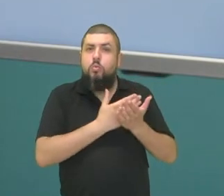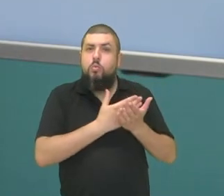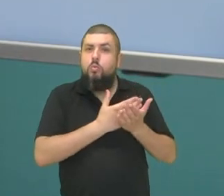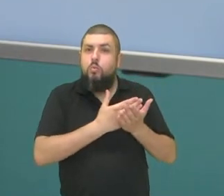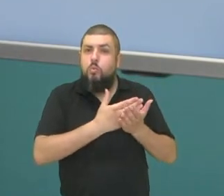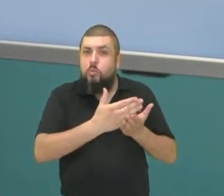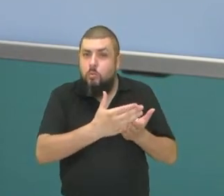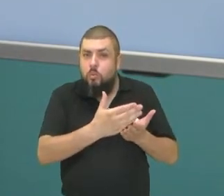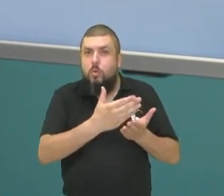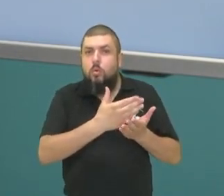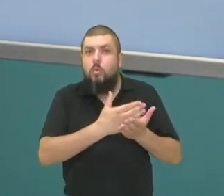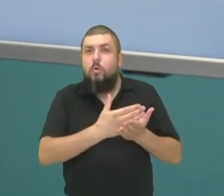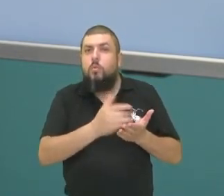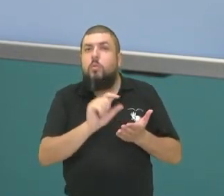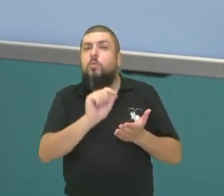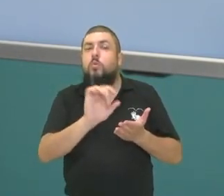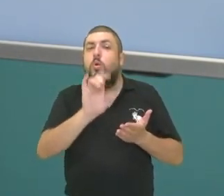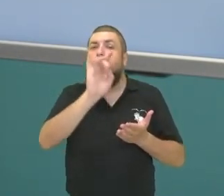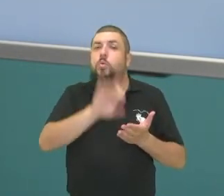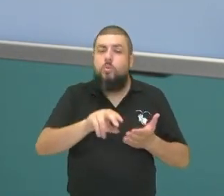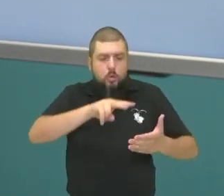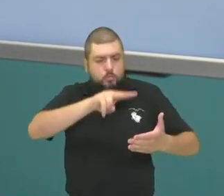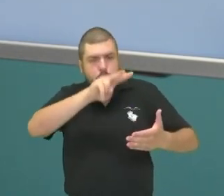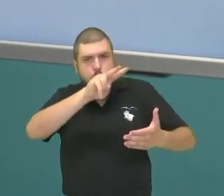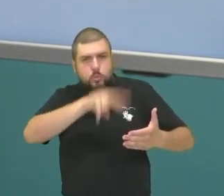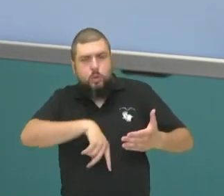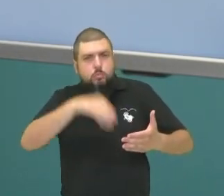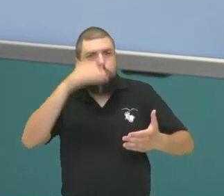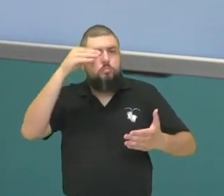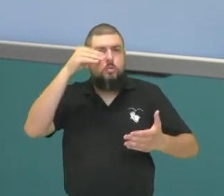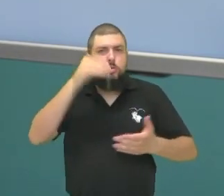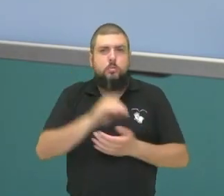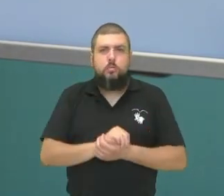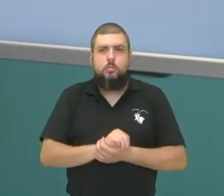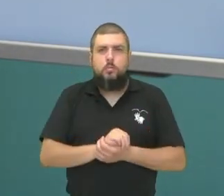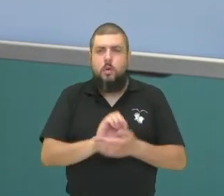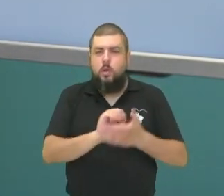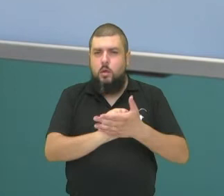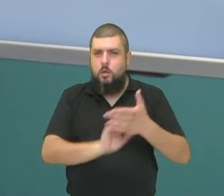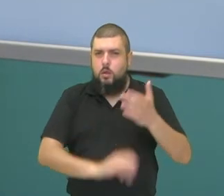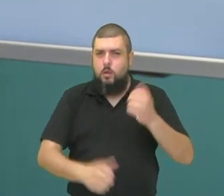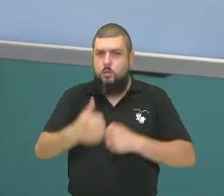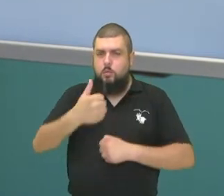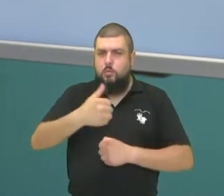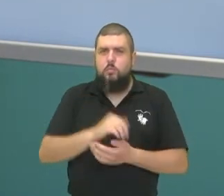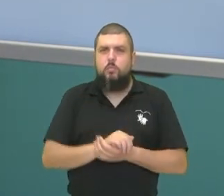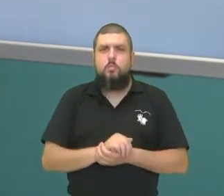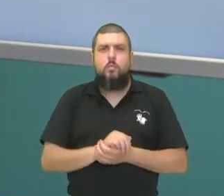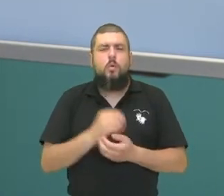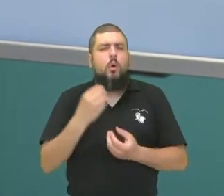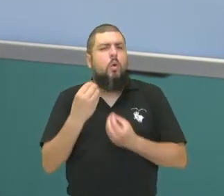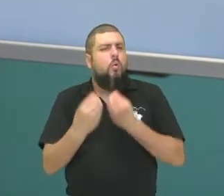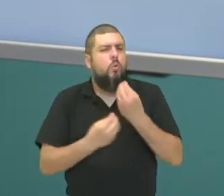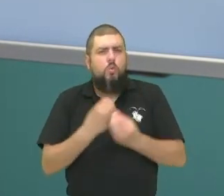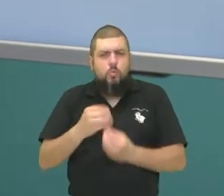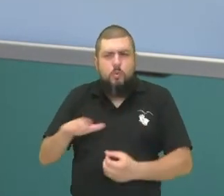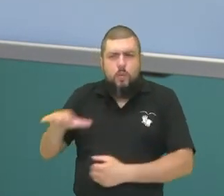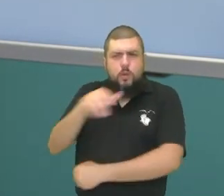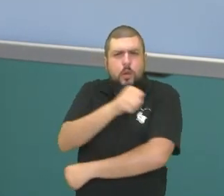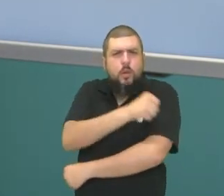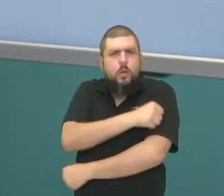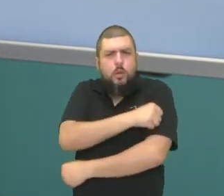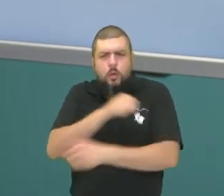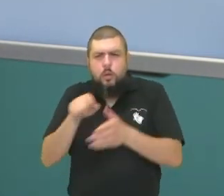mais importante para atrair sua atenção. Exercício de número 1. De que forma os estudantes fazem a checagem das